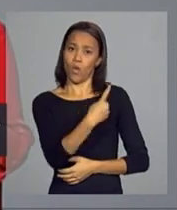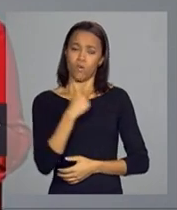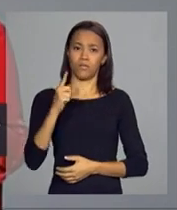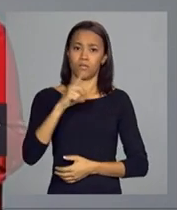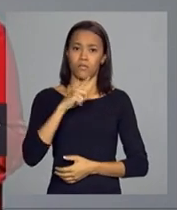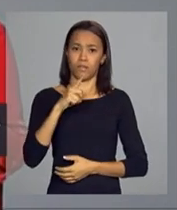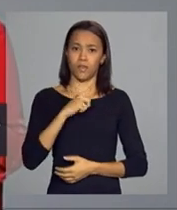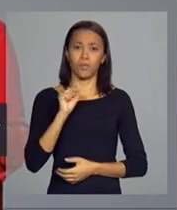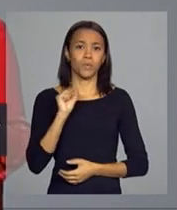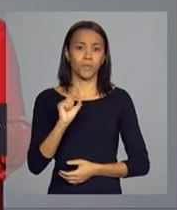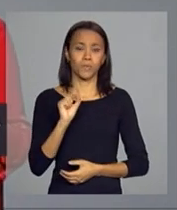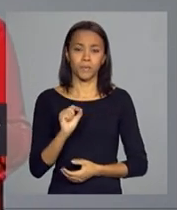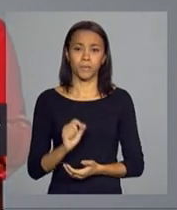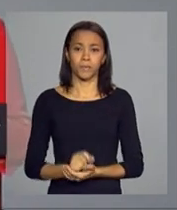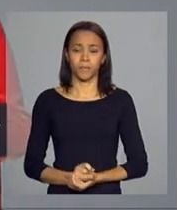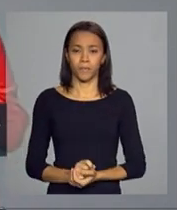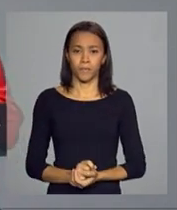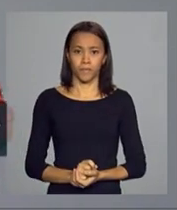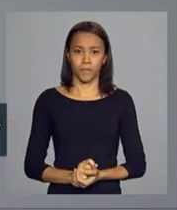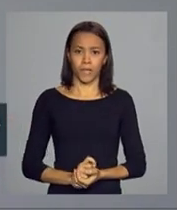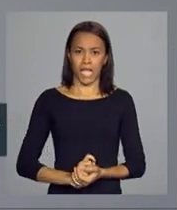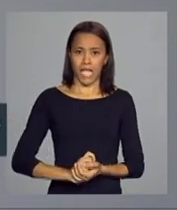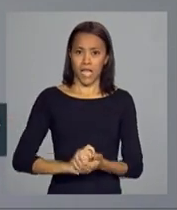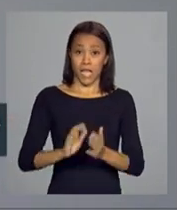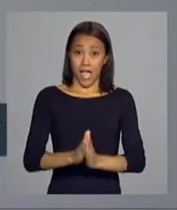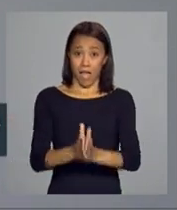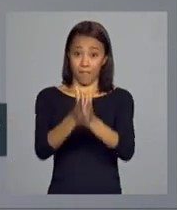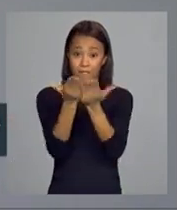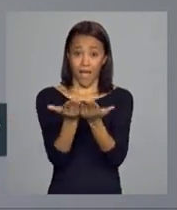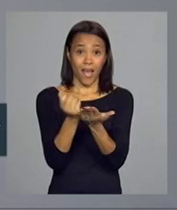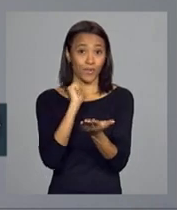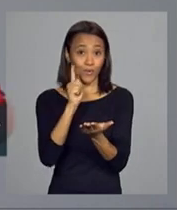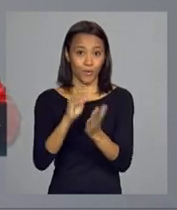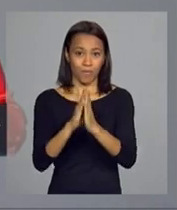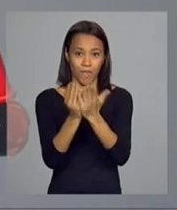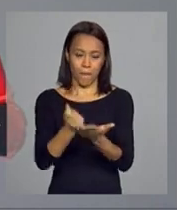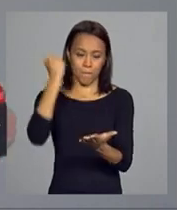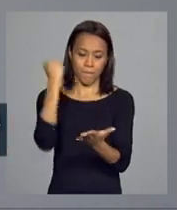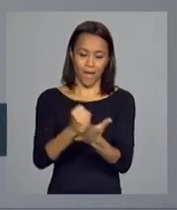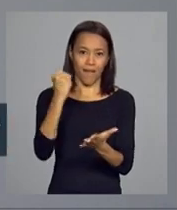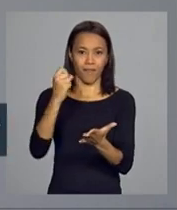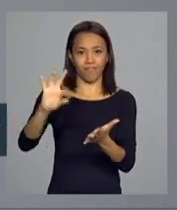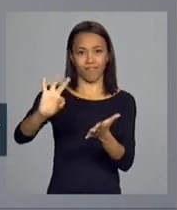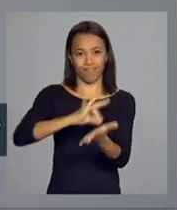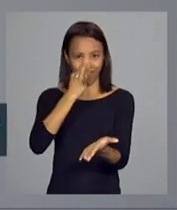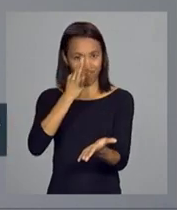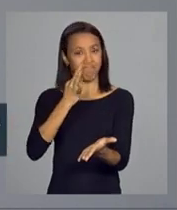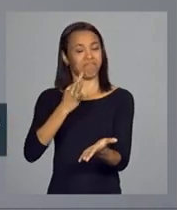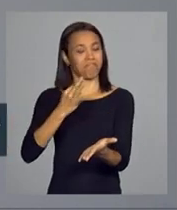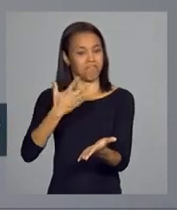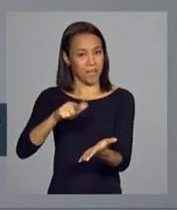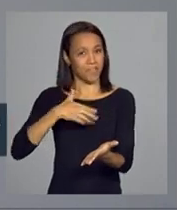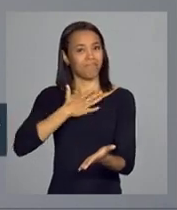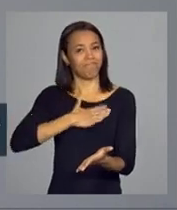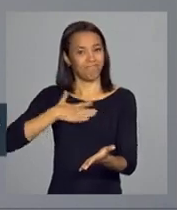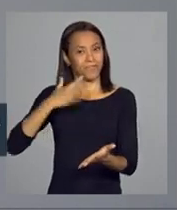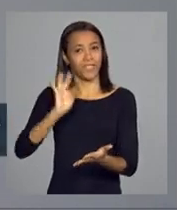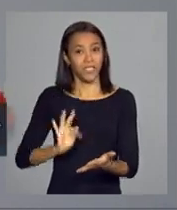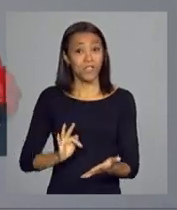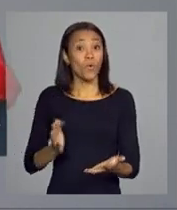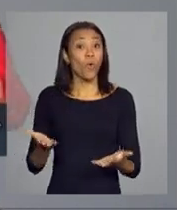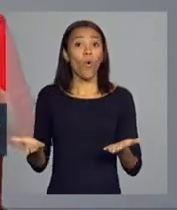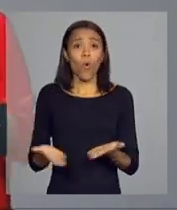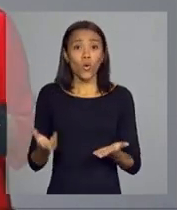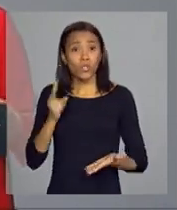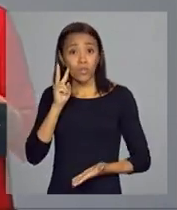aquela assinatura da carteira de trabalho. E o que nós vemos hoje